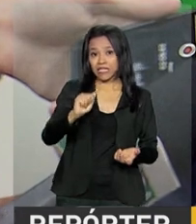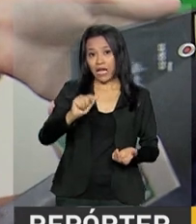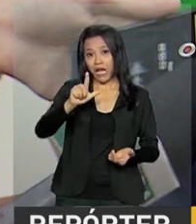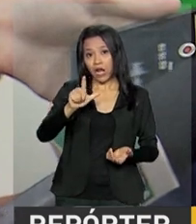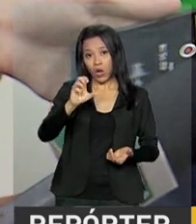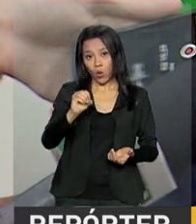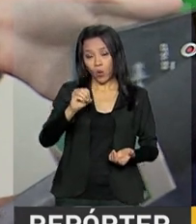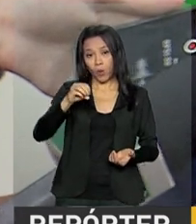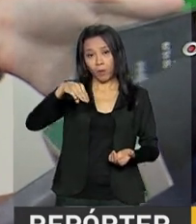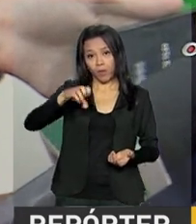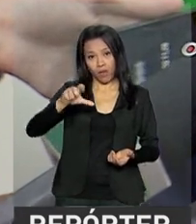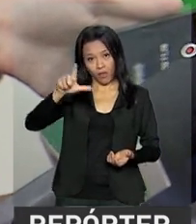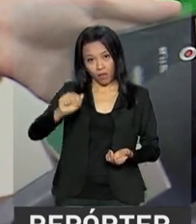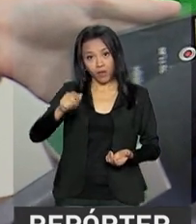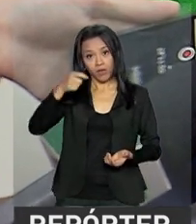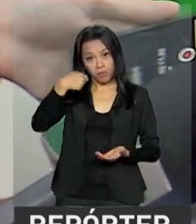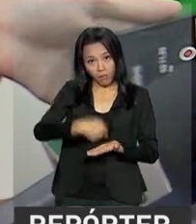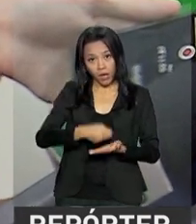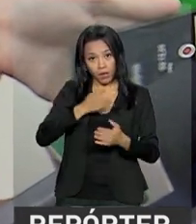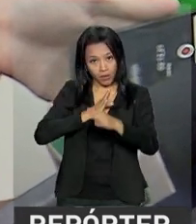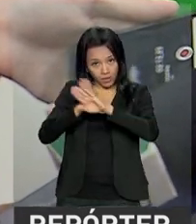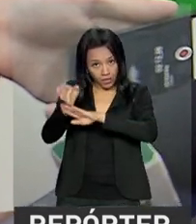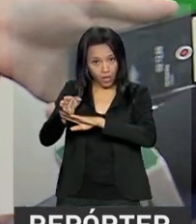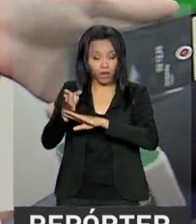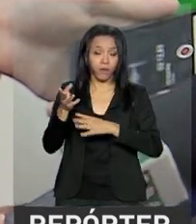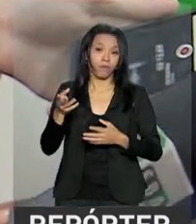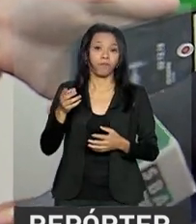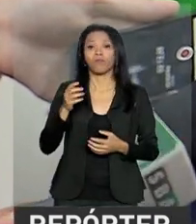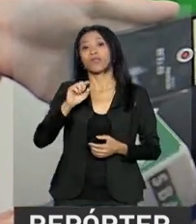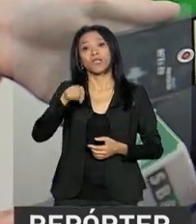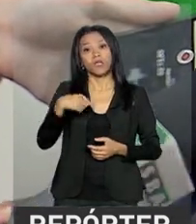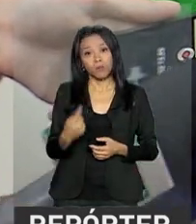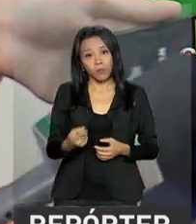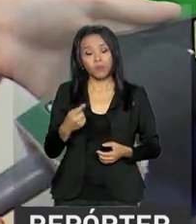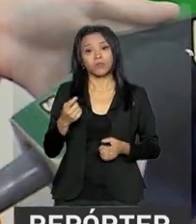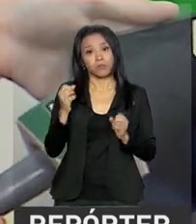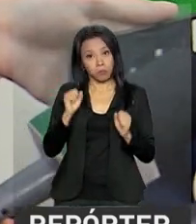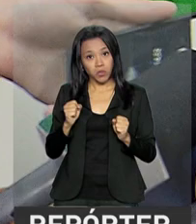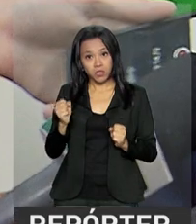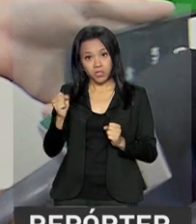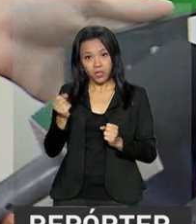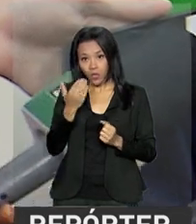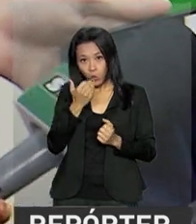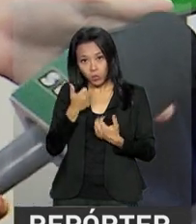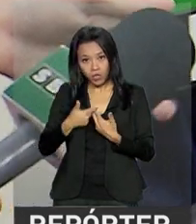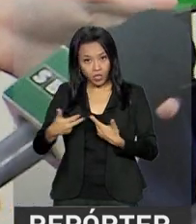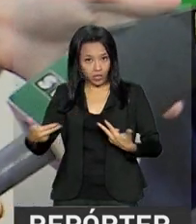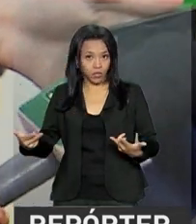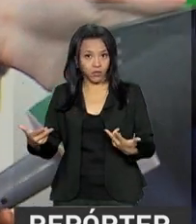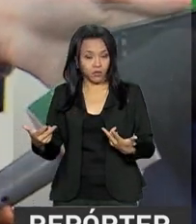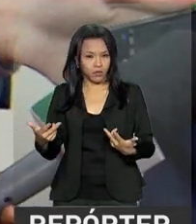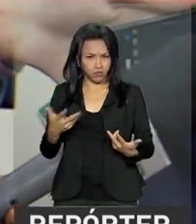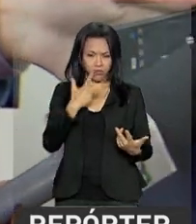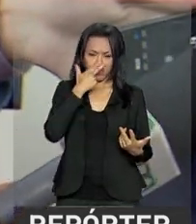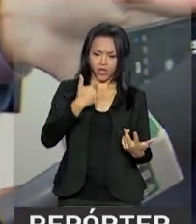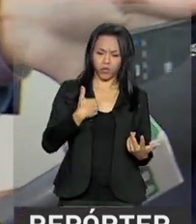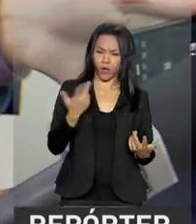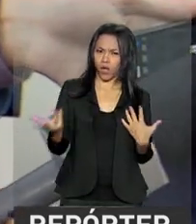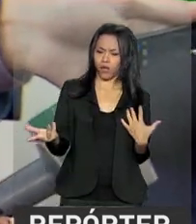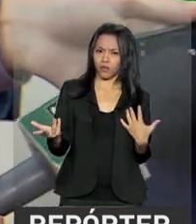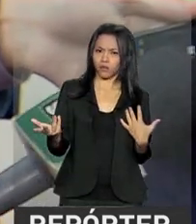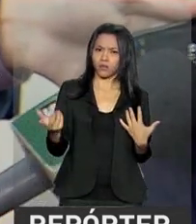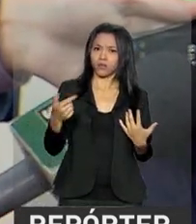1.024 euros para entrar na comunidade européia ea partir daí ela pode ser consumida não me parece que estamos discutindo questões